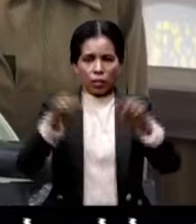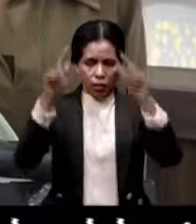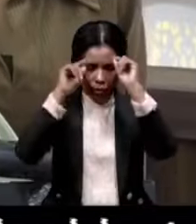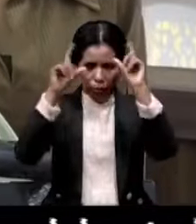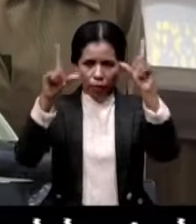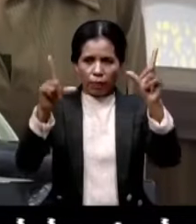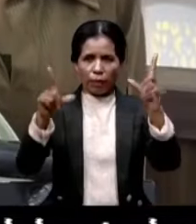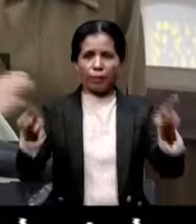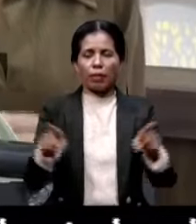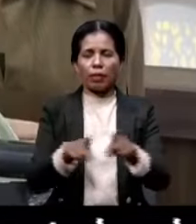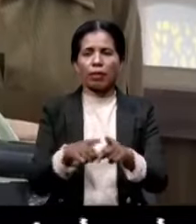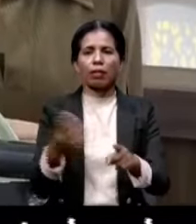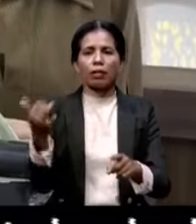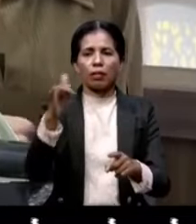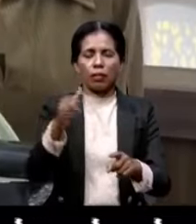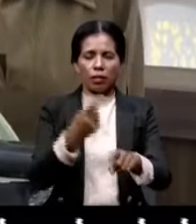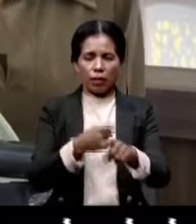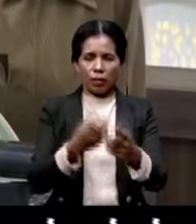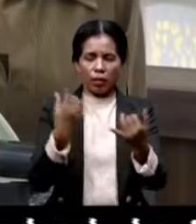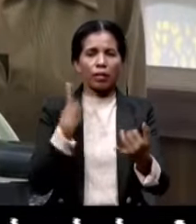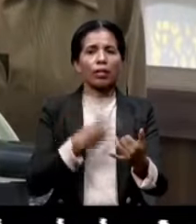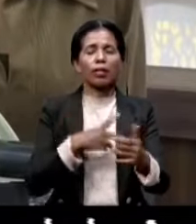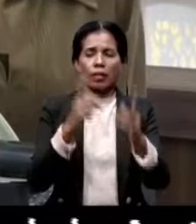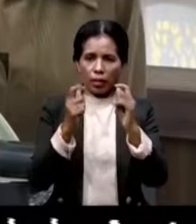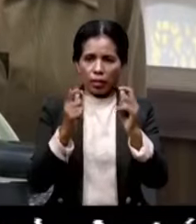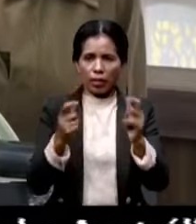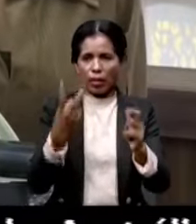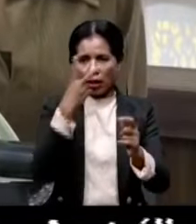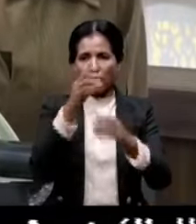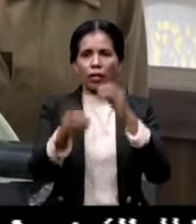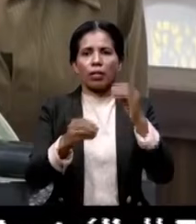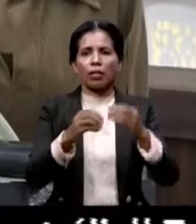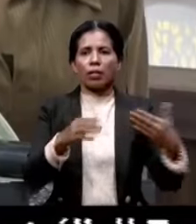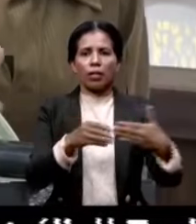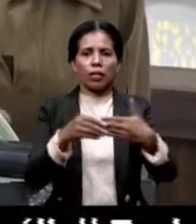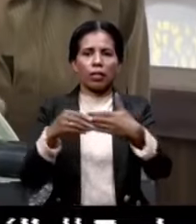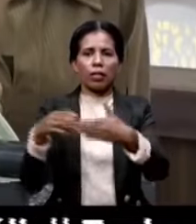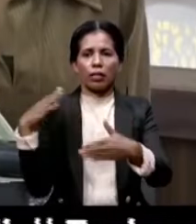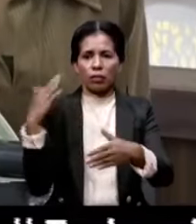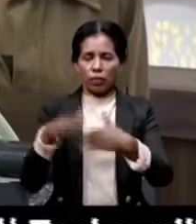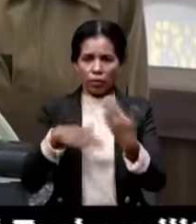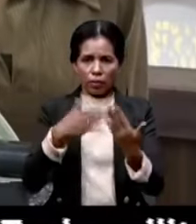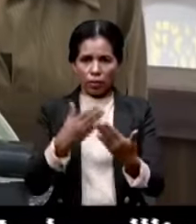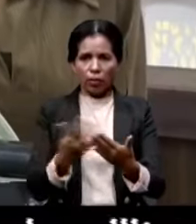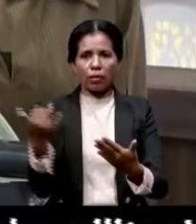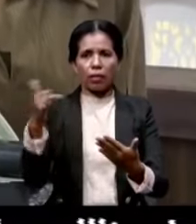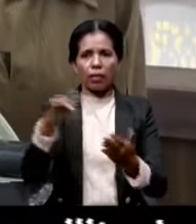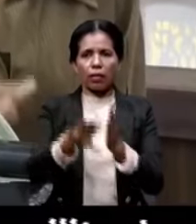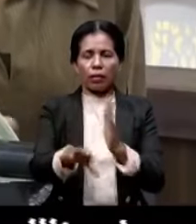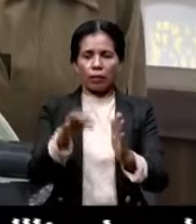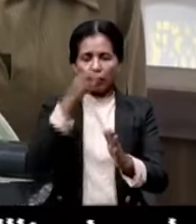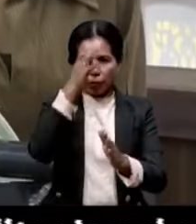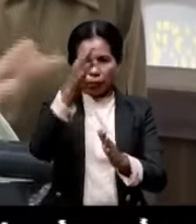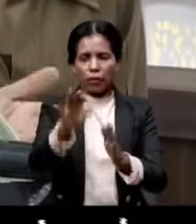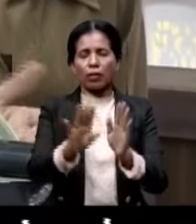nessa Sira, neste momento, e tenta tu criar líder jovem Sira, Sira selecionar, ou vai ou em